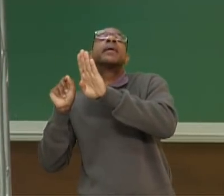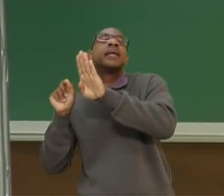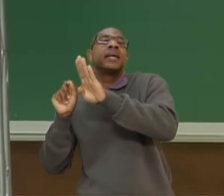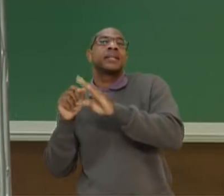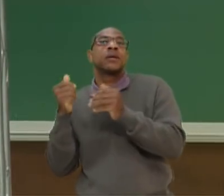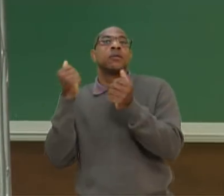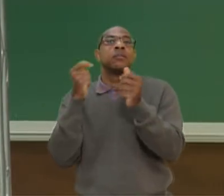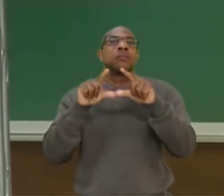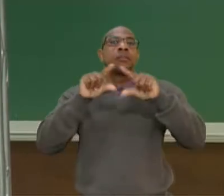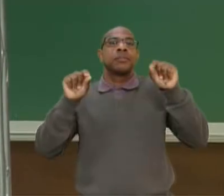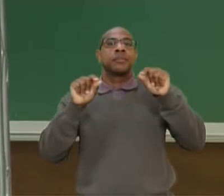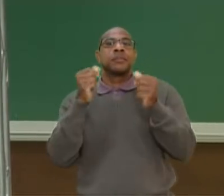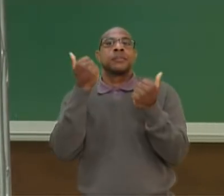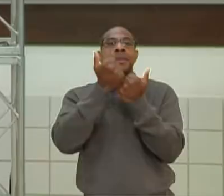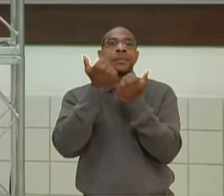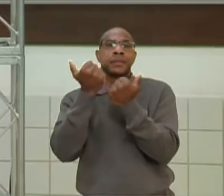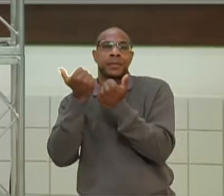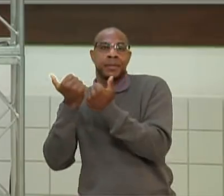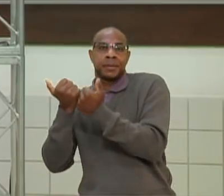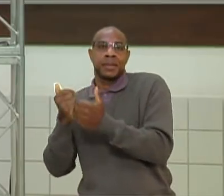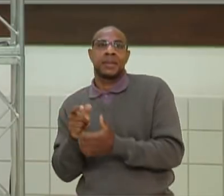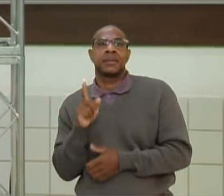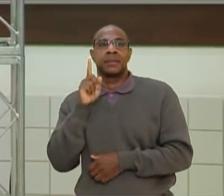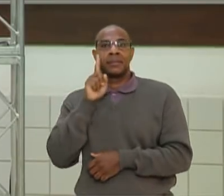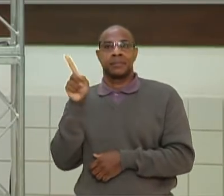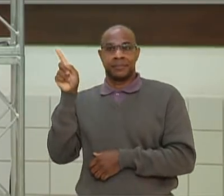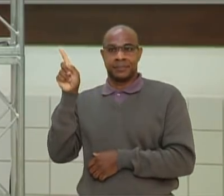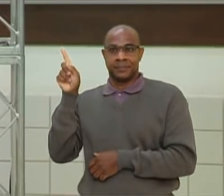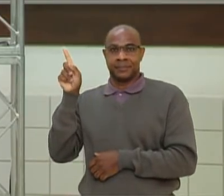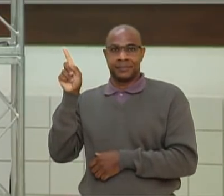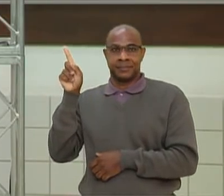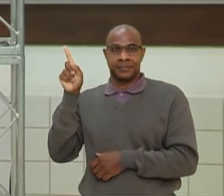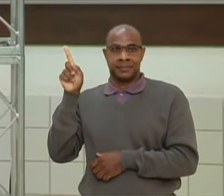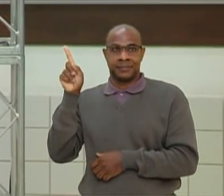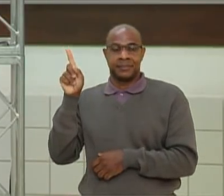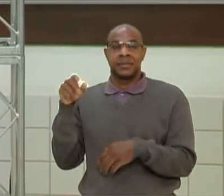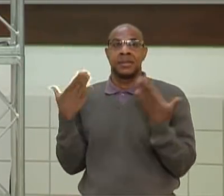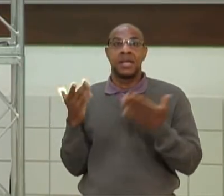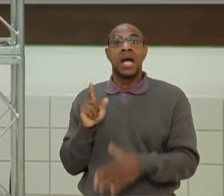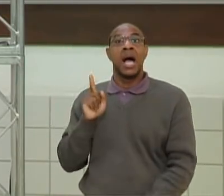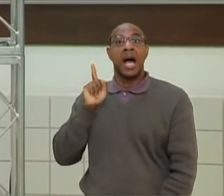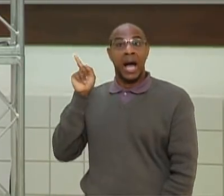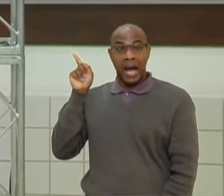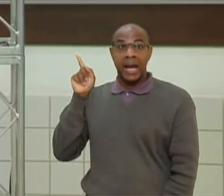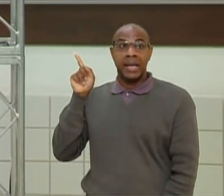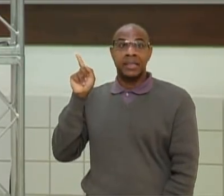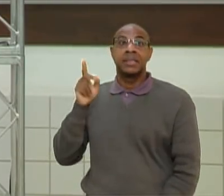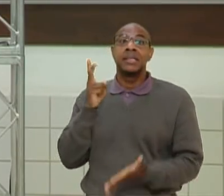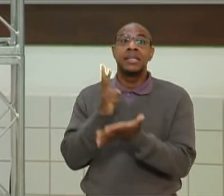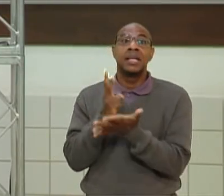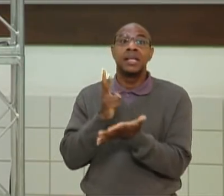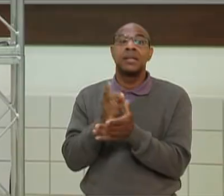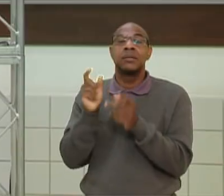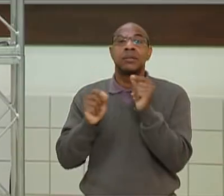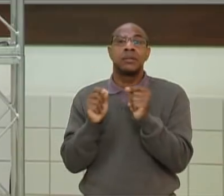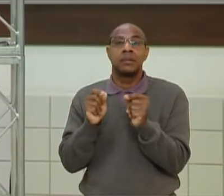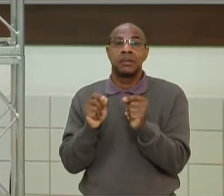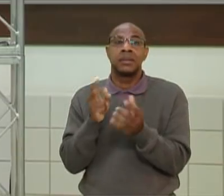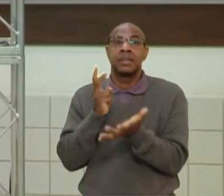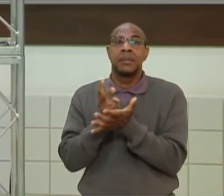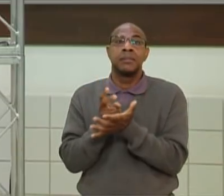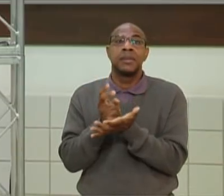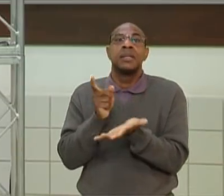Obrigatoriamente, fazendo a racionalização, 2 raiz de 2. Galera, aqui nós vamos sempre ter que fazer a